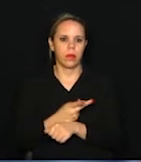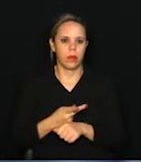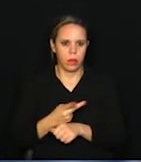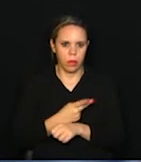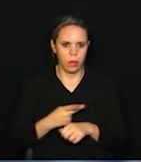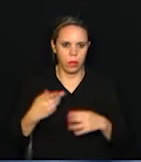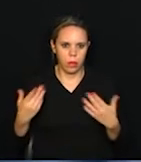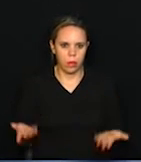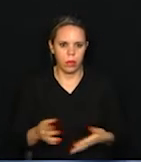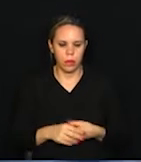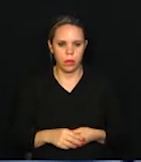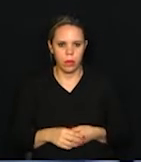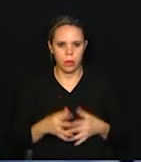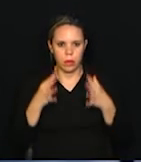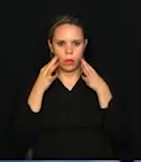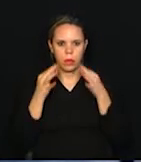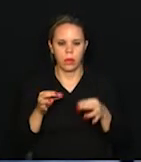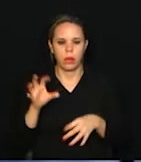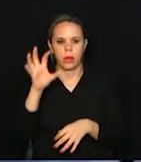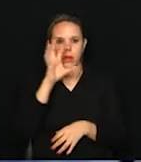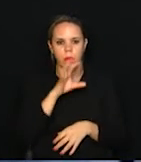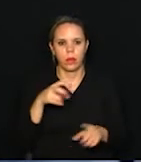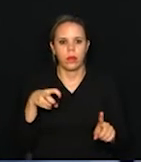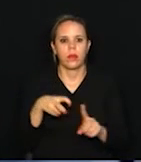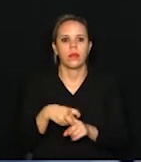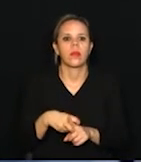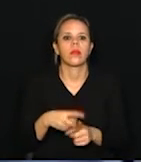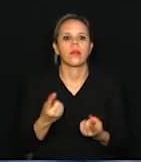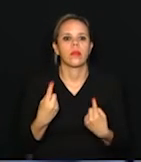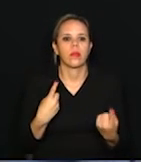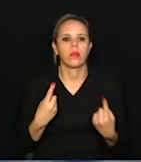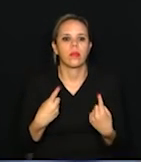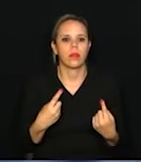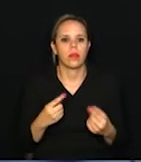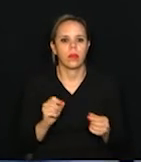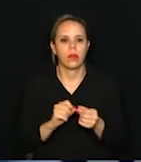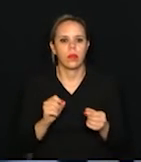então, olhar os mapas da acidentalidade da John Boydon Lopes para